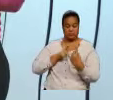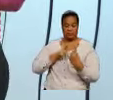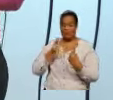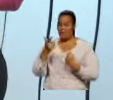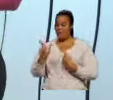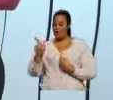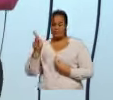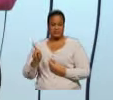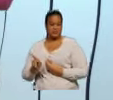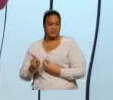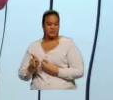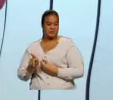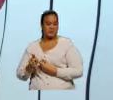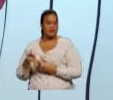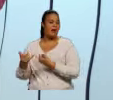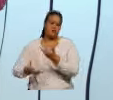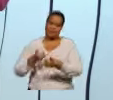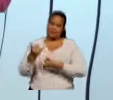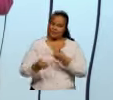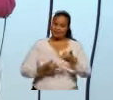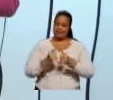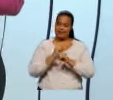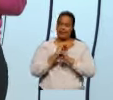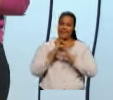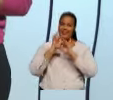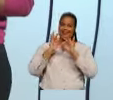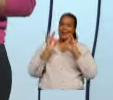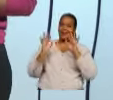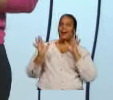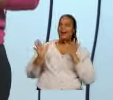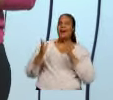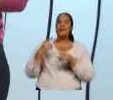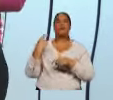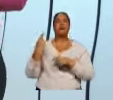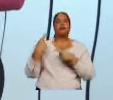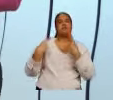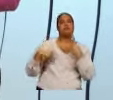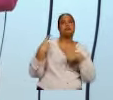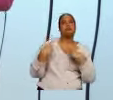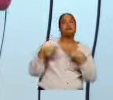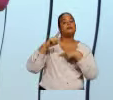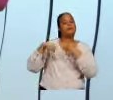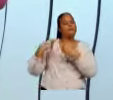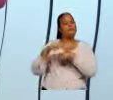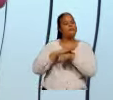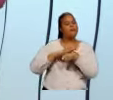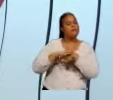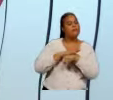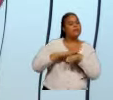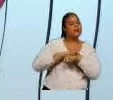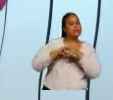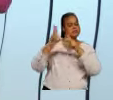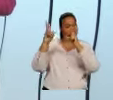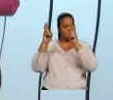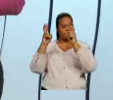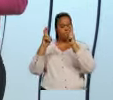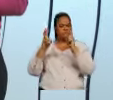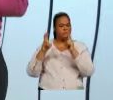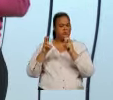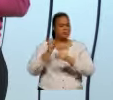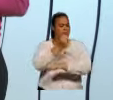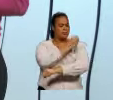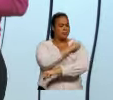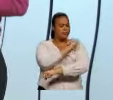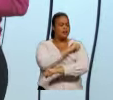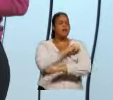que a revista fez né é claro que a gente cai numa discussão que a gente vai conversar depois e outros temas do 8º ano